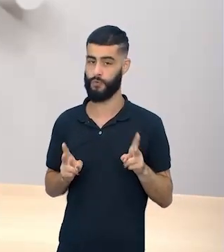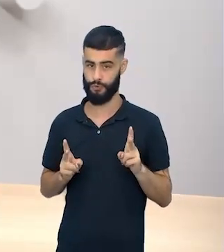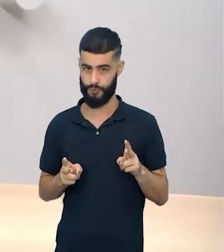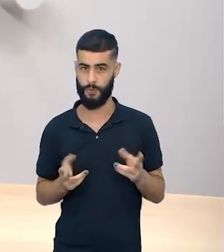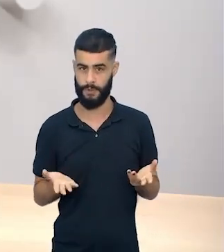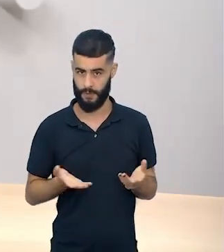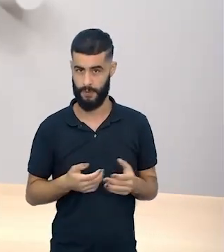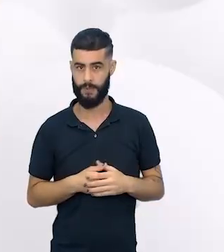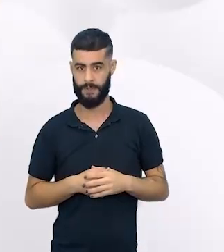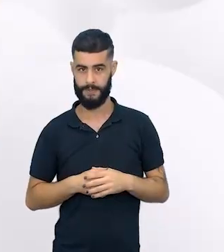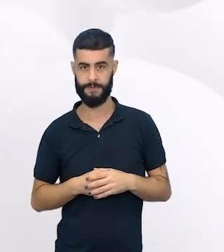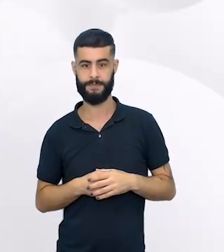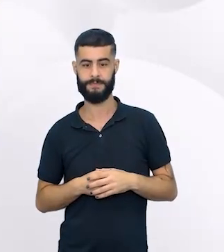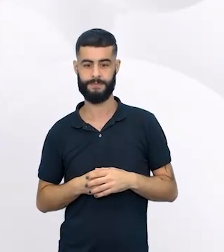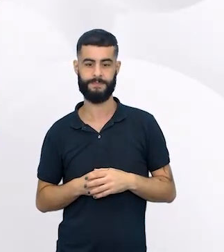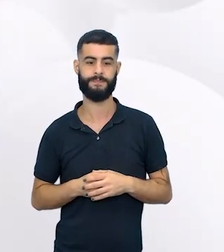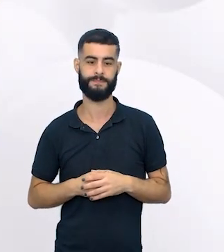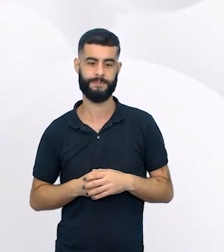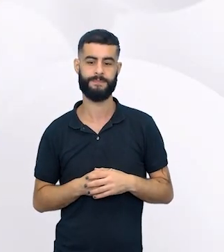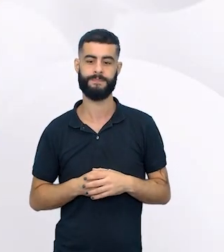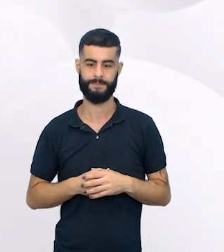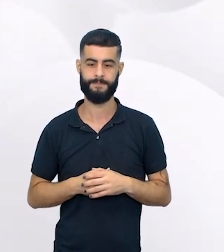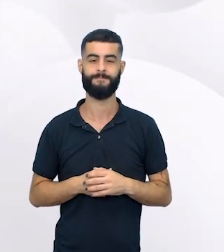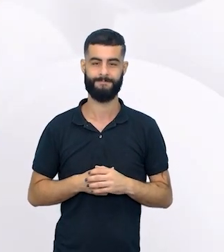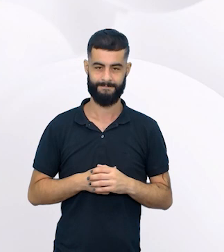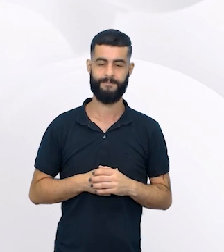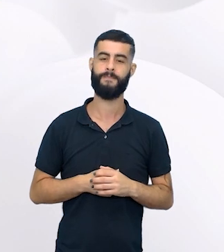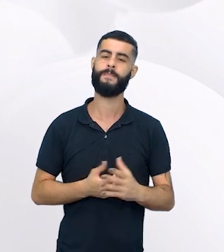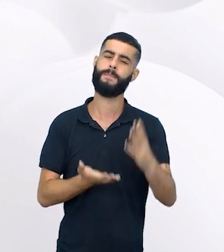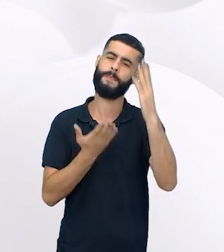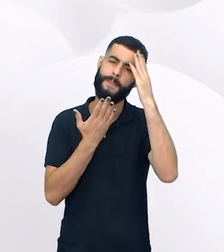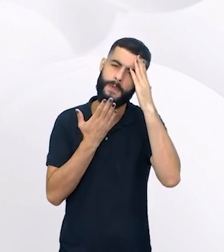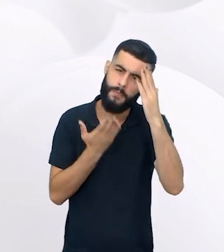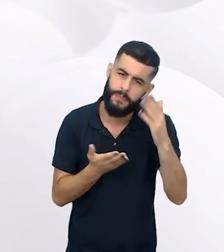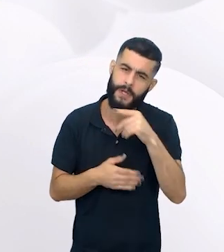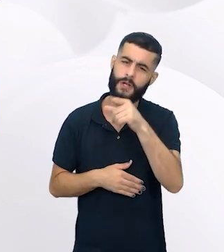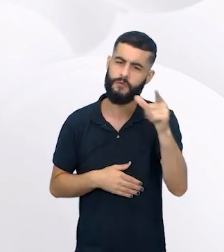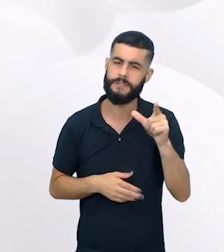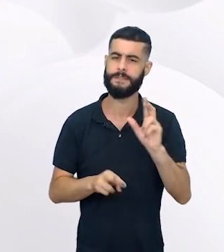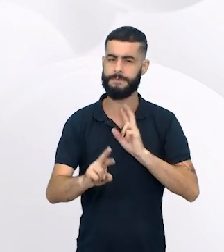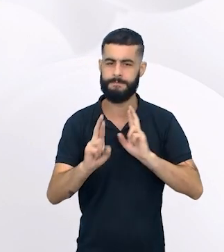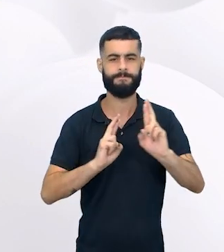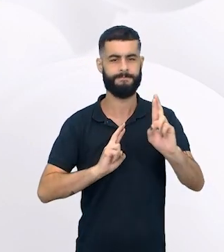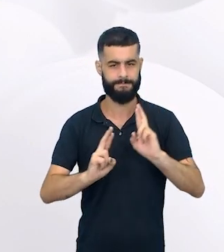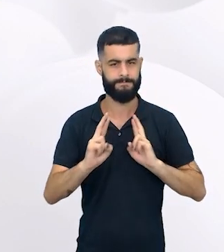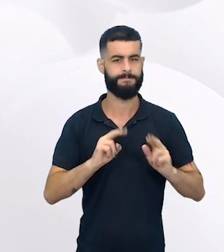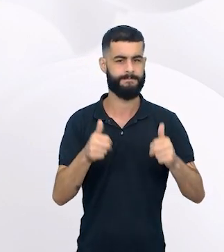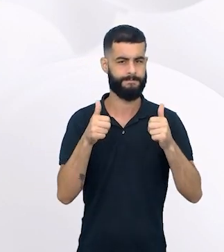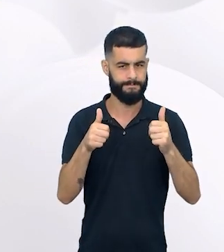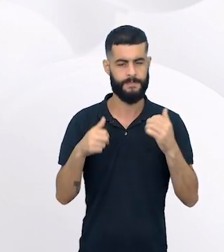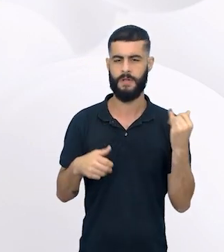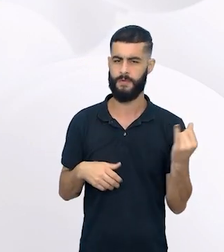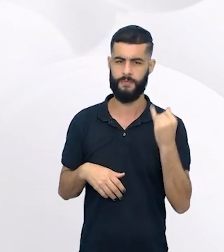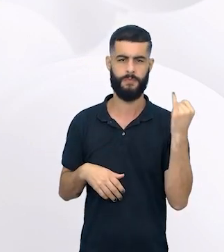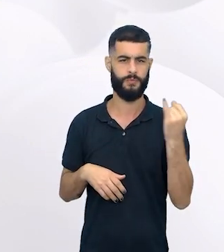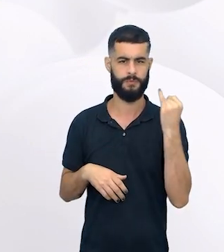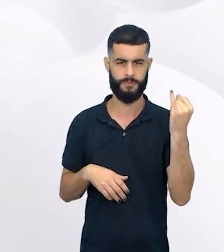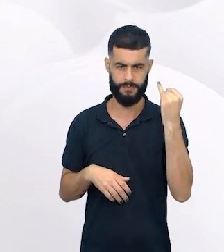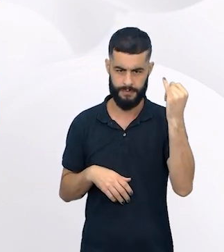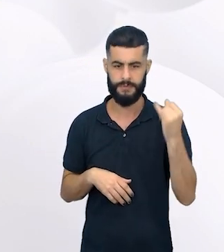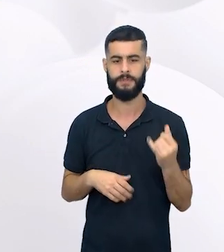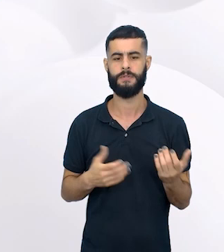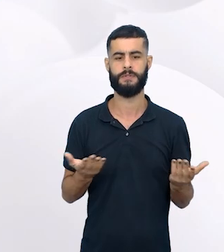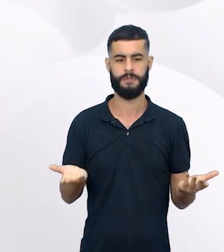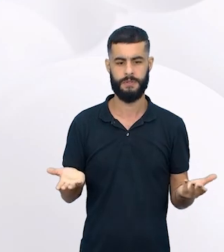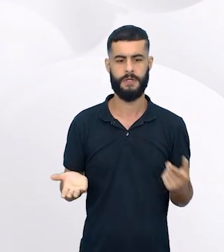Agora, Sim, vamos lá. Bom, agradecemos aí essas contribuições que já são fundamentais, vamos dizer